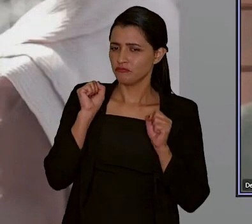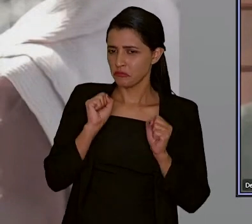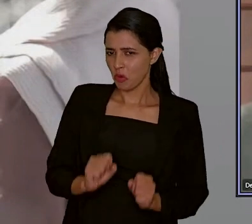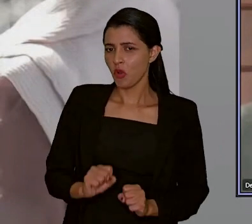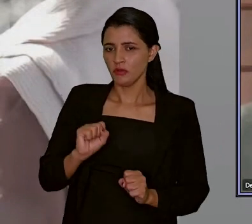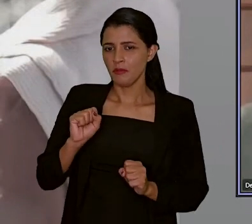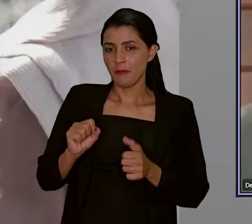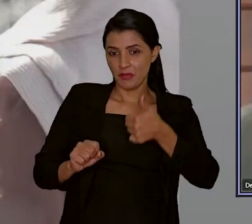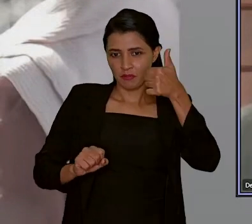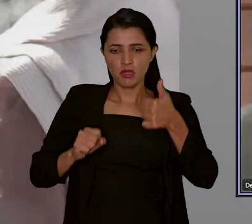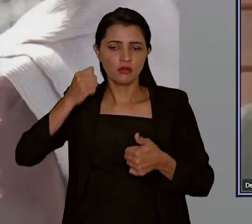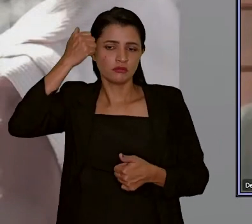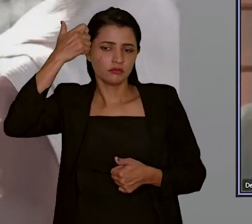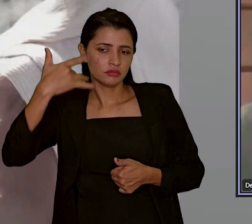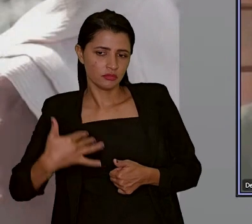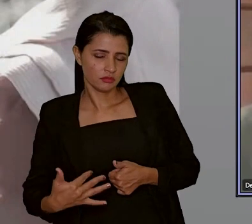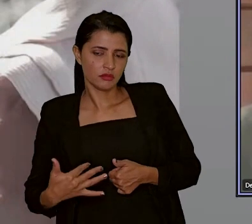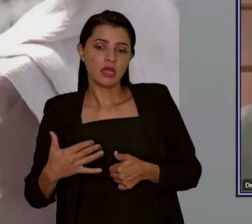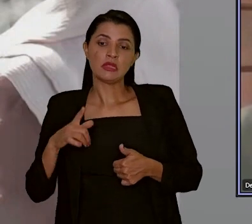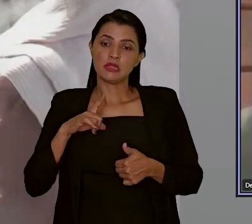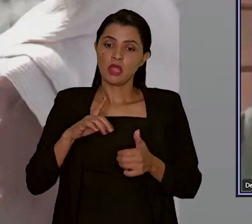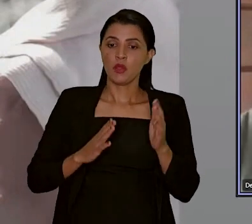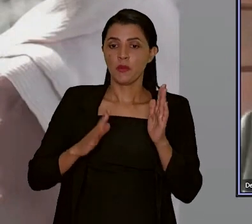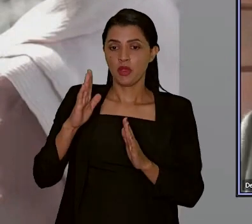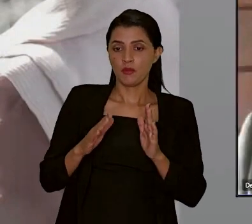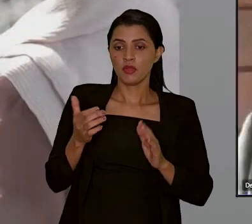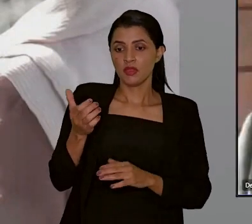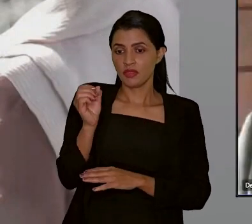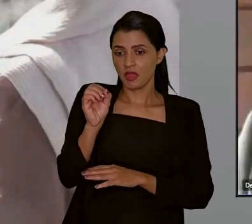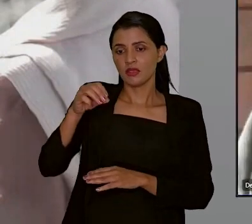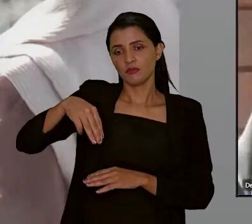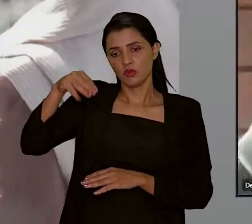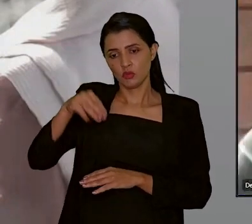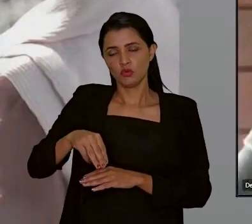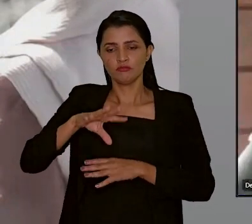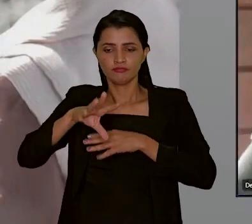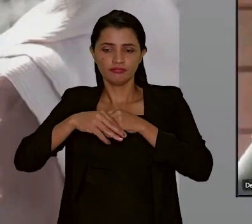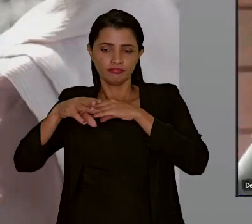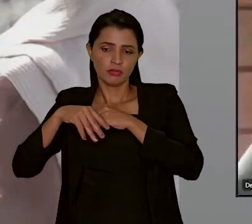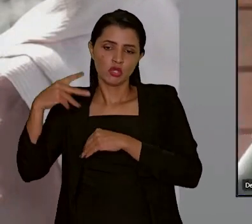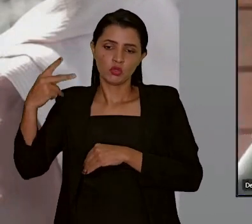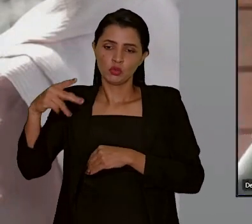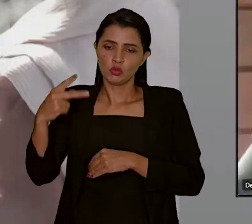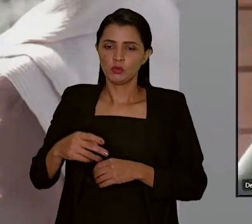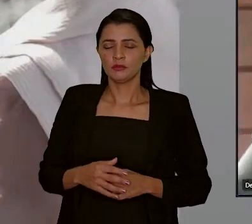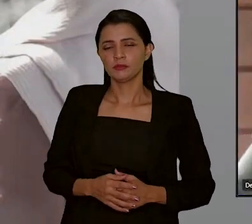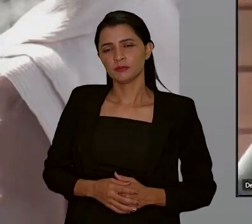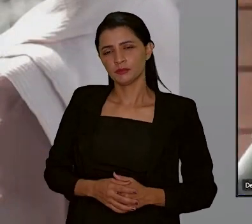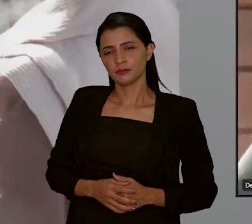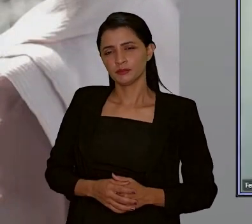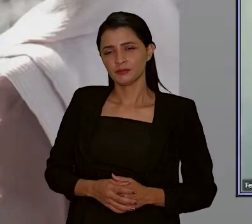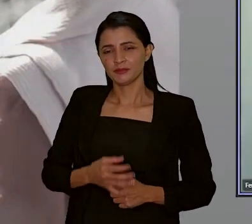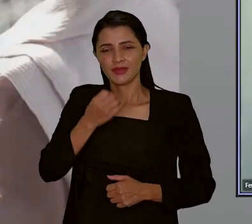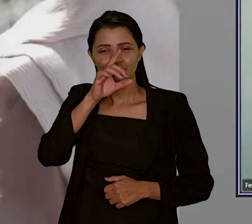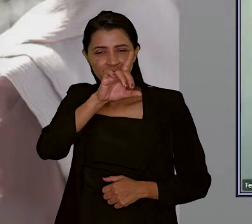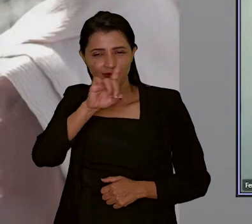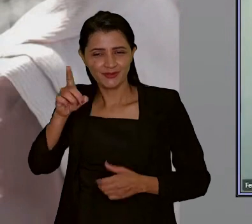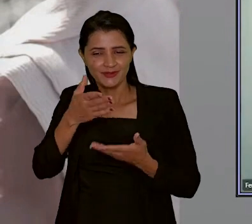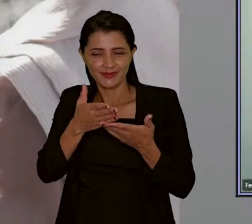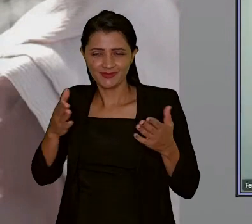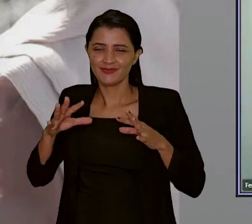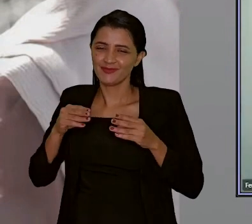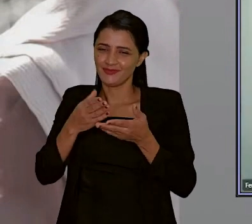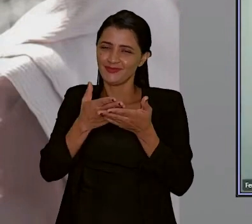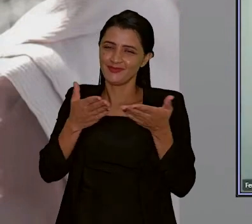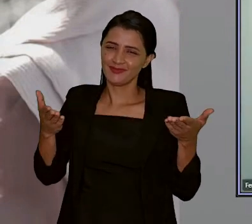de 10 minutos para as suas considerações. Bom dia a todos e a todas, bom dia ao nosso presidente, ao